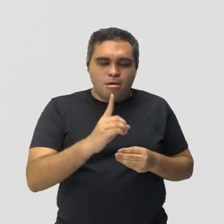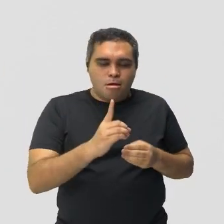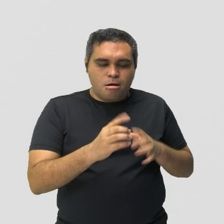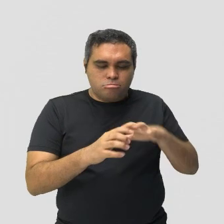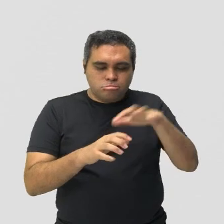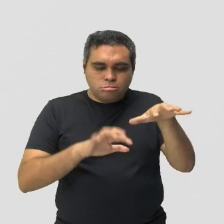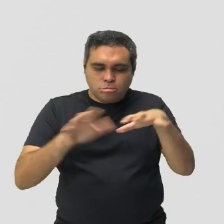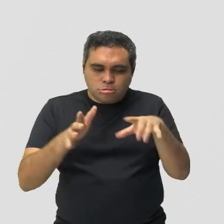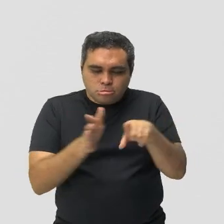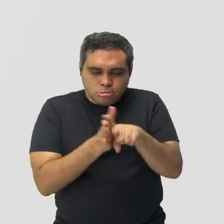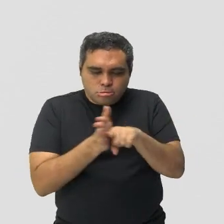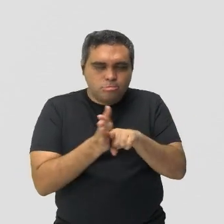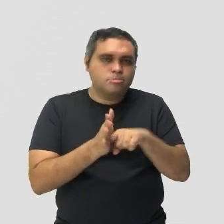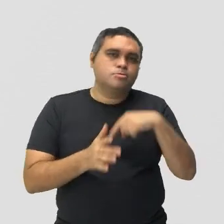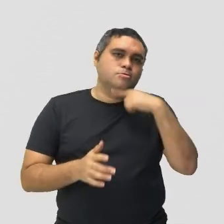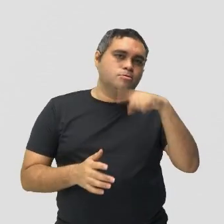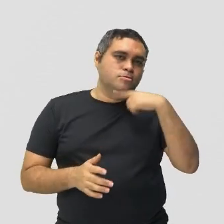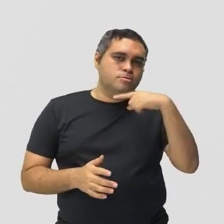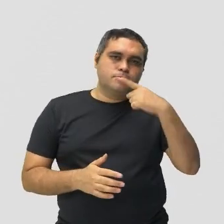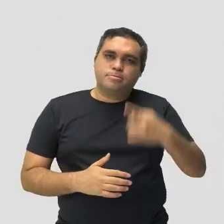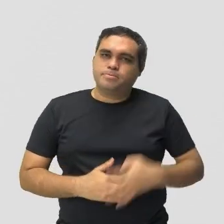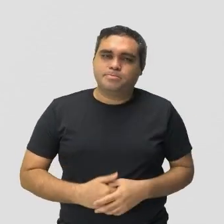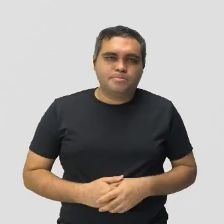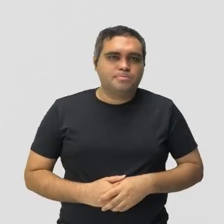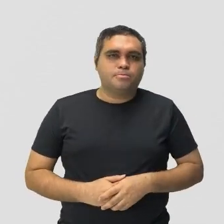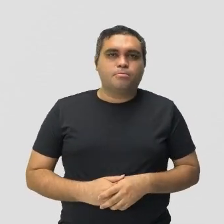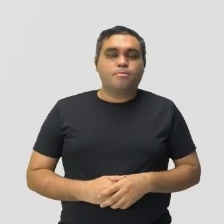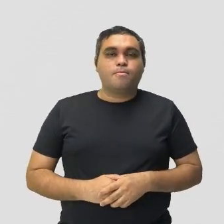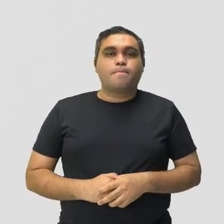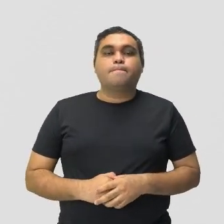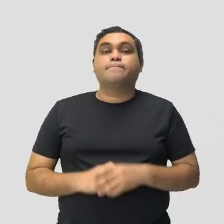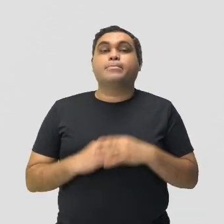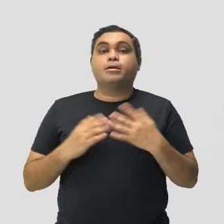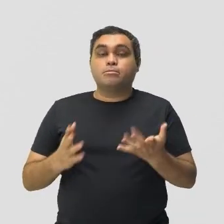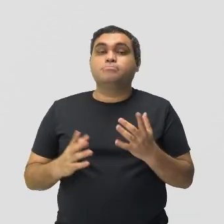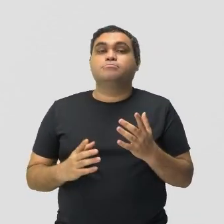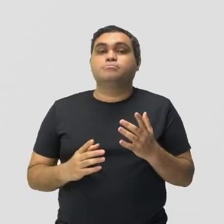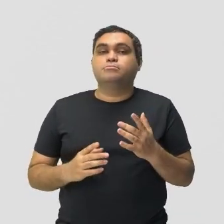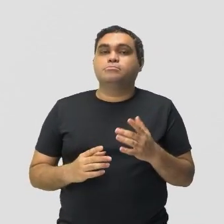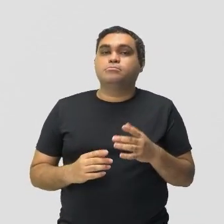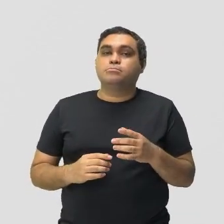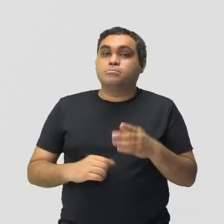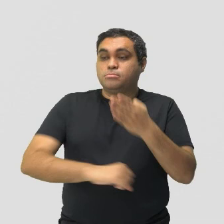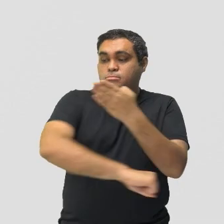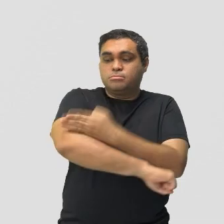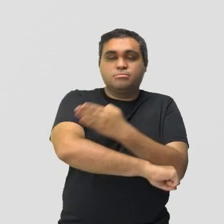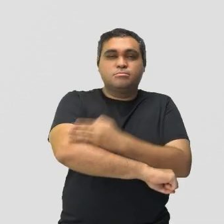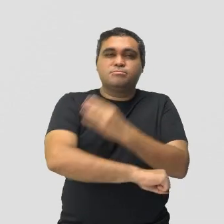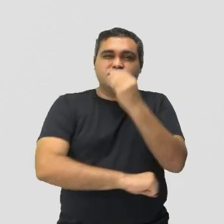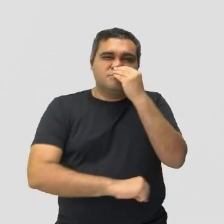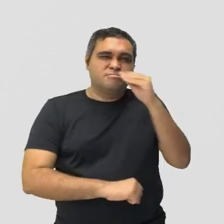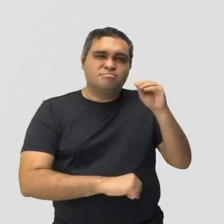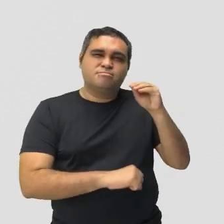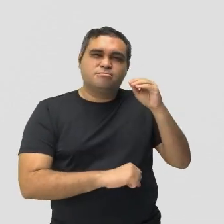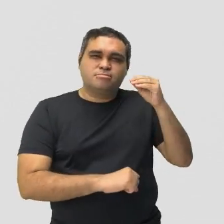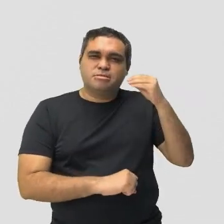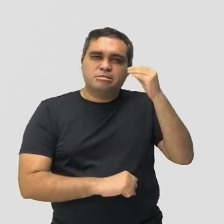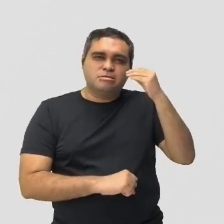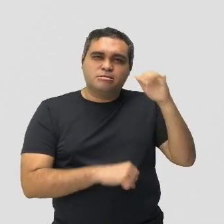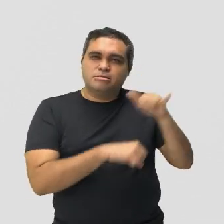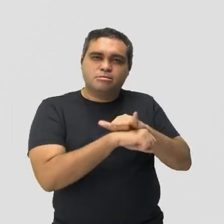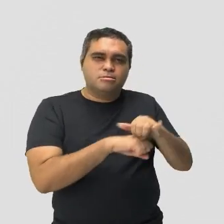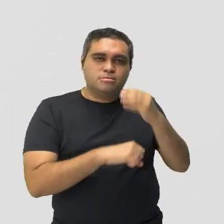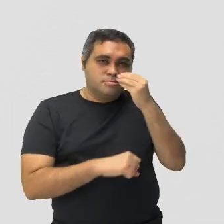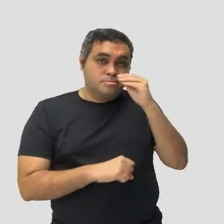isso? Continuando, então, não há interesse na Idade Média para isso. Vamos agora para